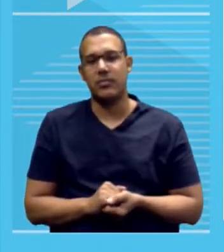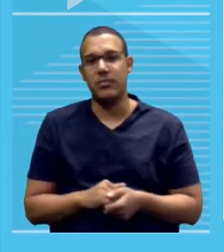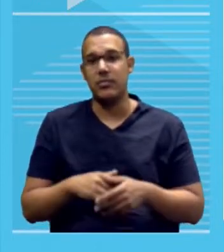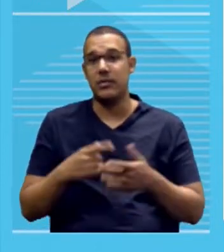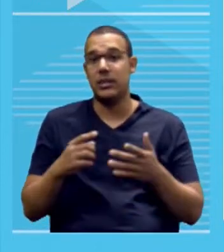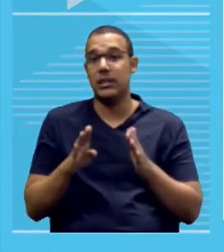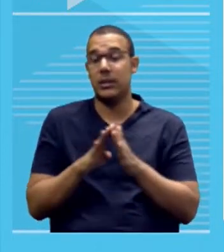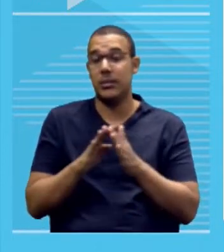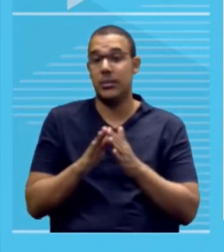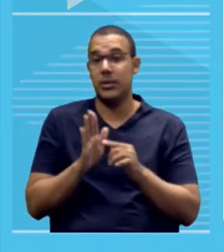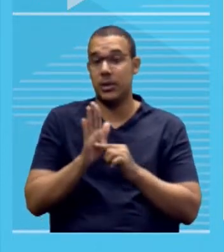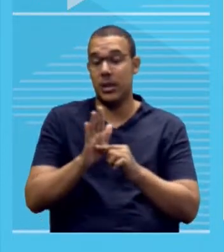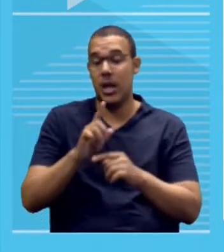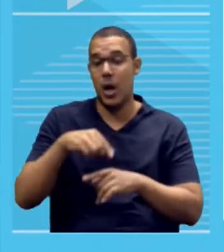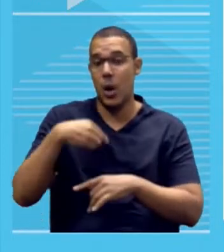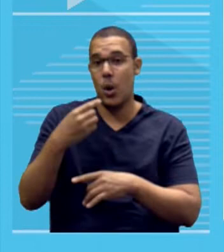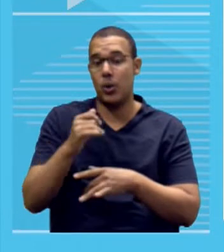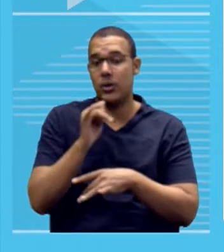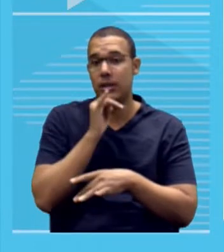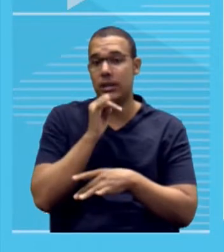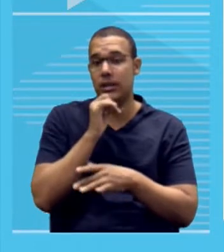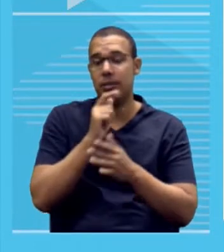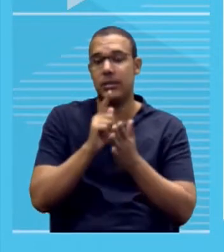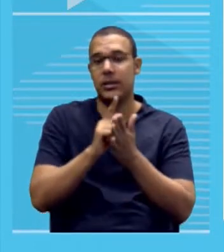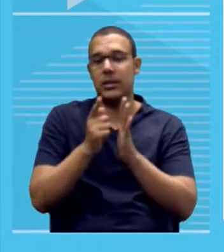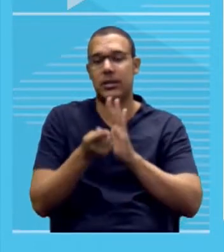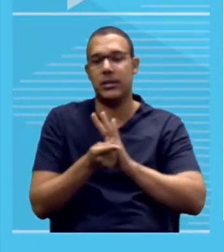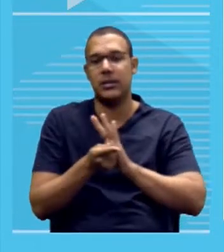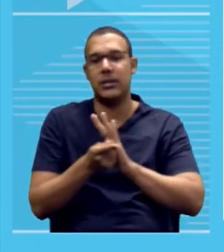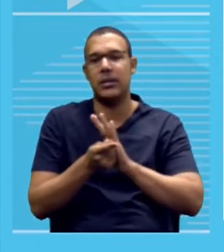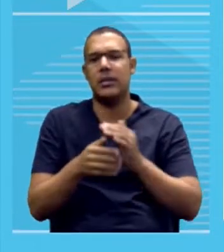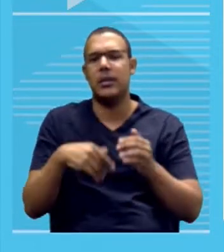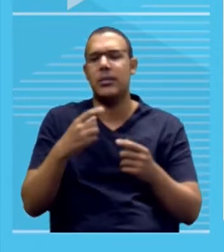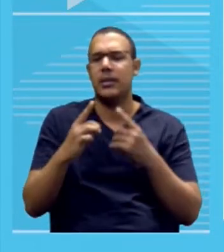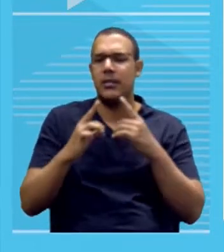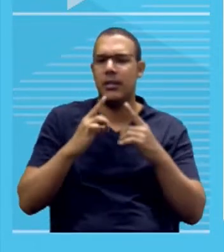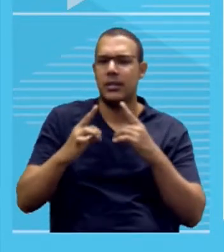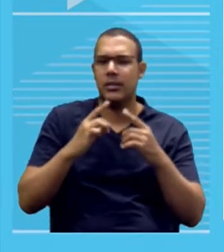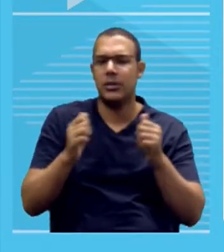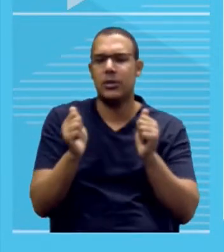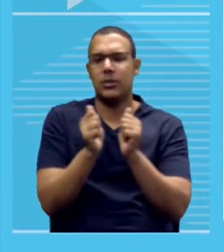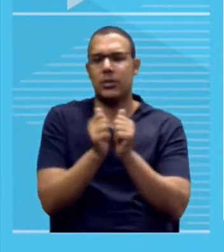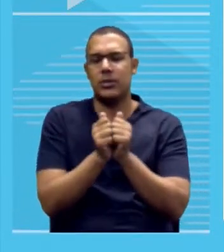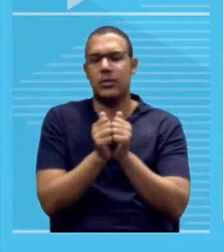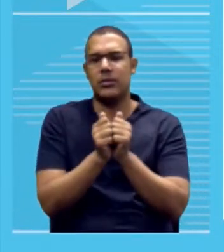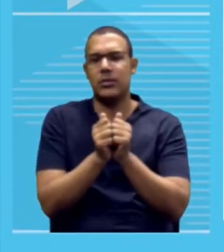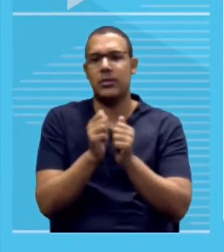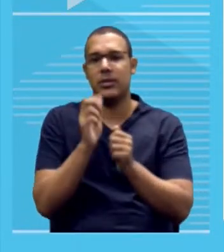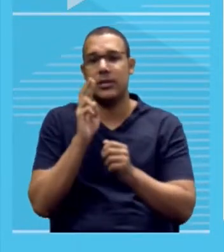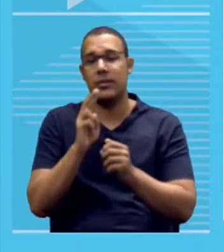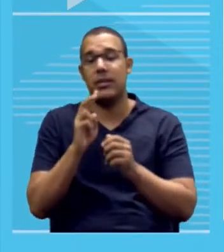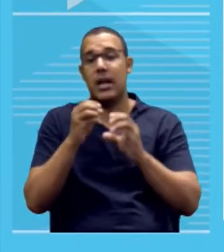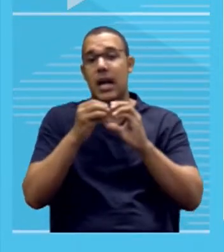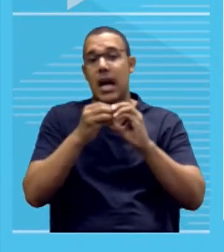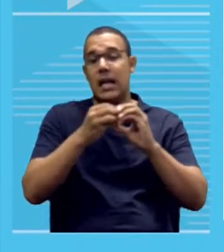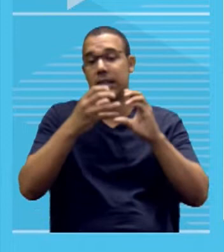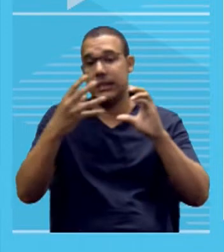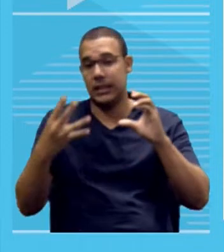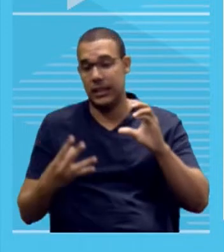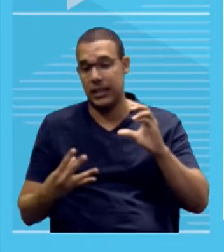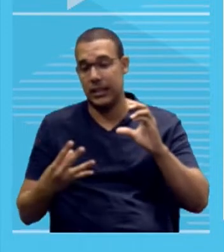vou trazer mais alguns exemplos de outros gêneros e a gente vai debatendo junto Quais são as características que vocês